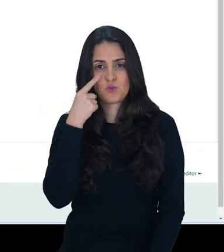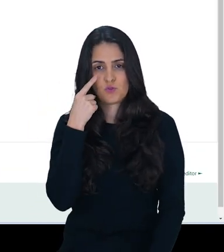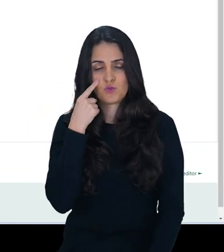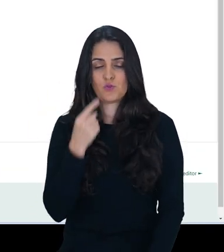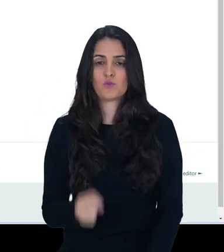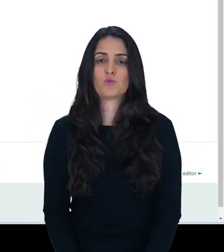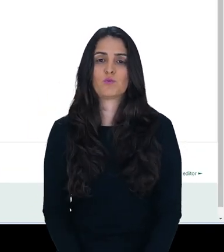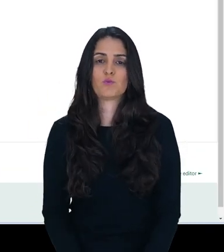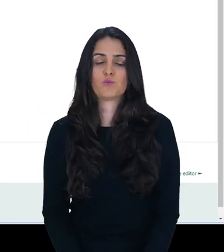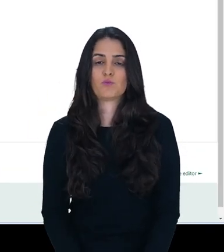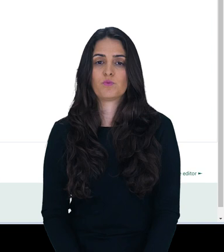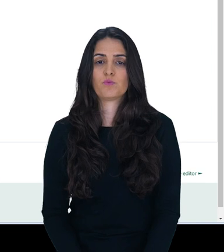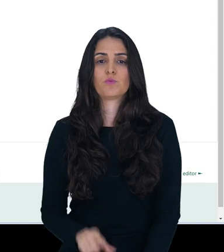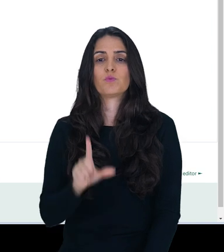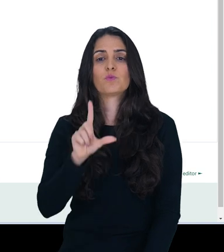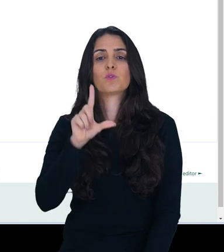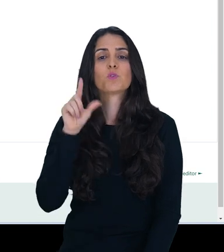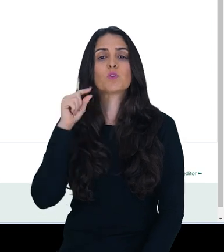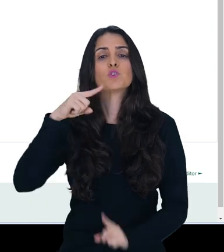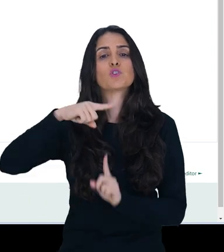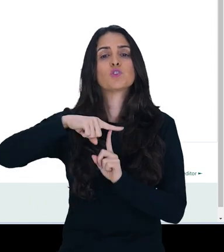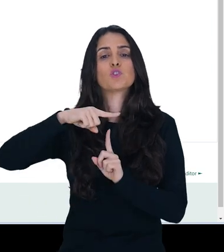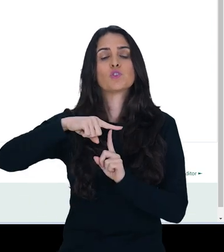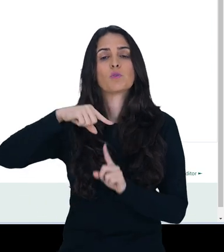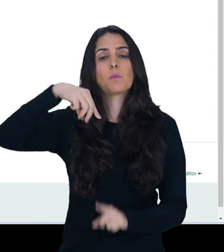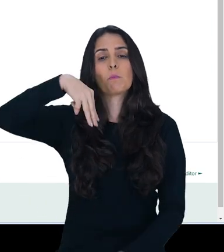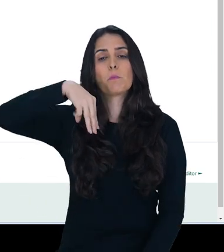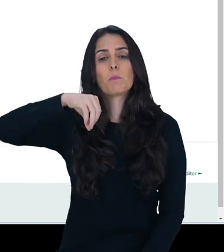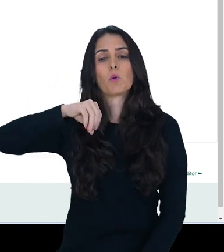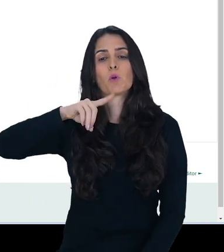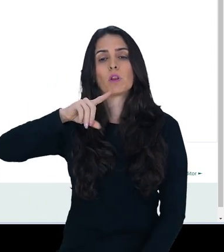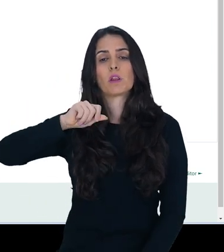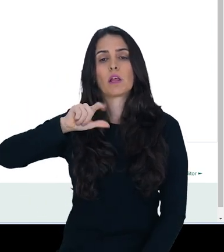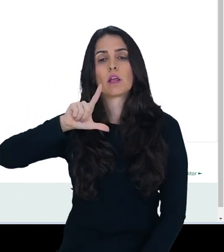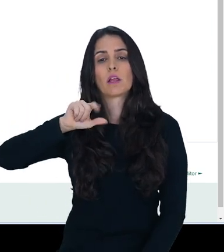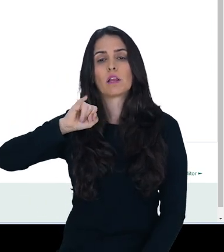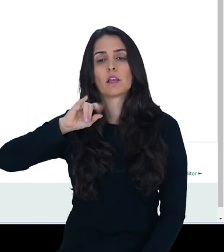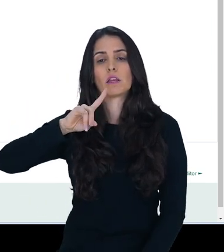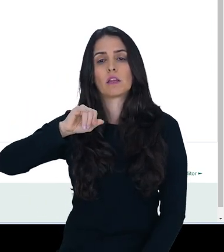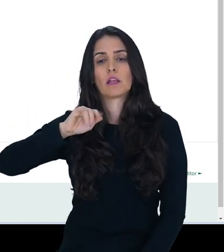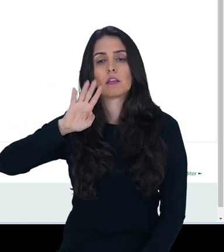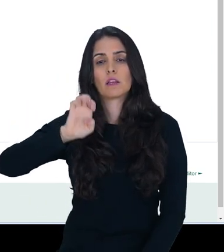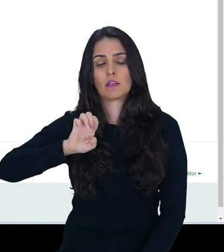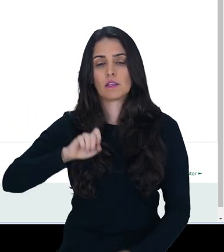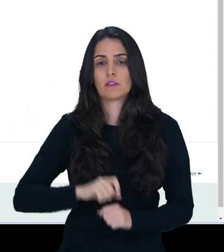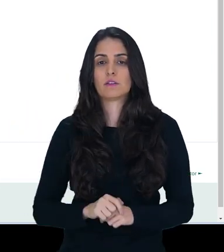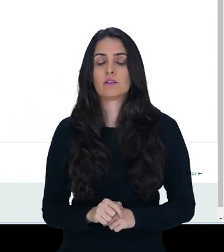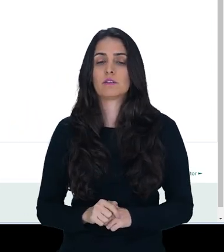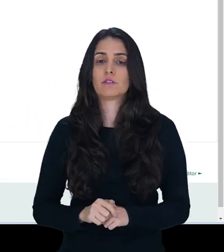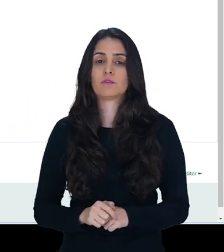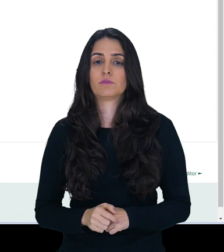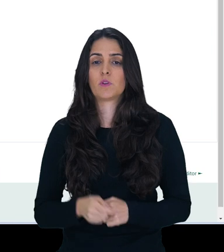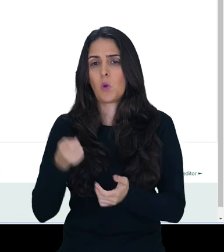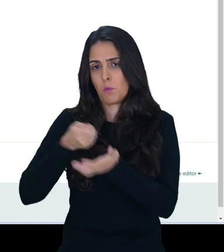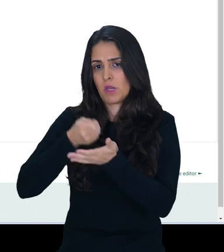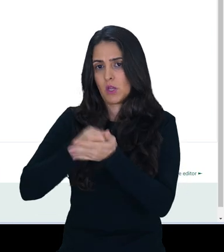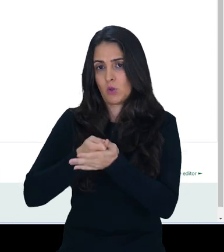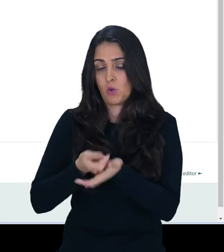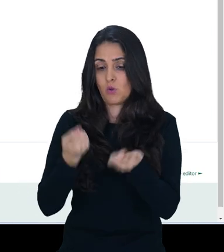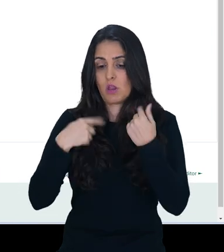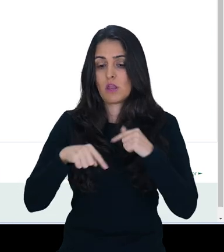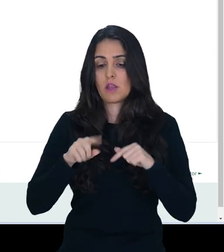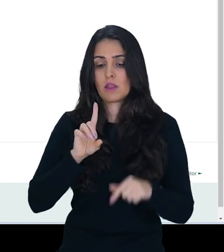por exemplo aqui escolha a modalidade aí eu vou colocar que é obrigatório descrição não é